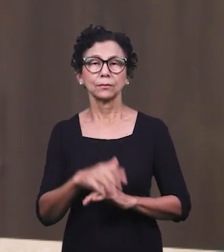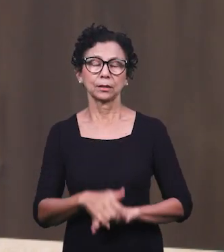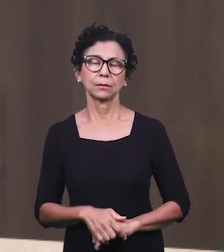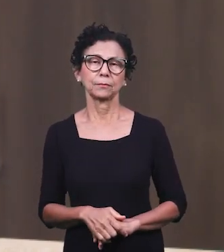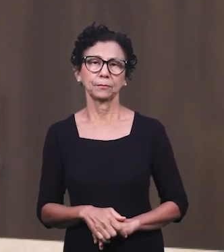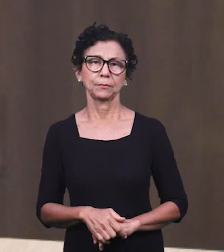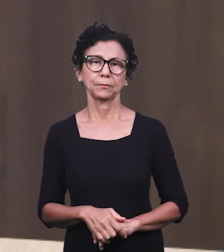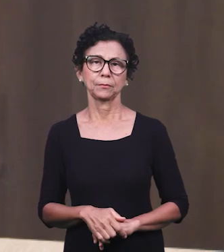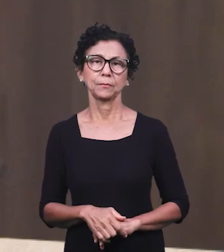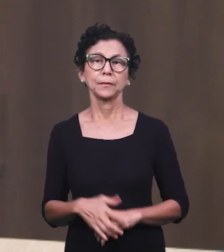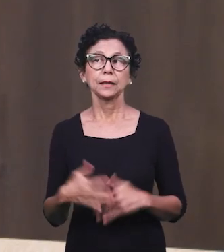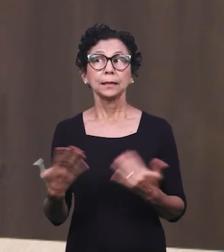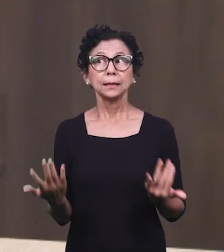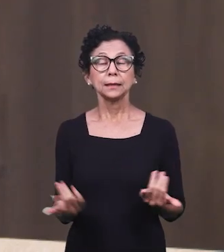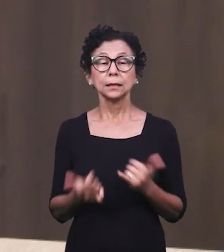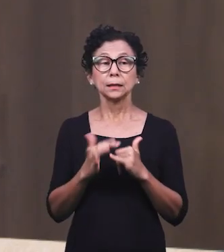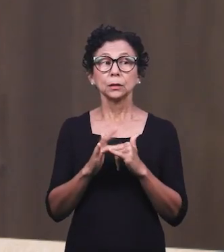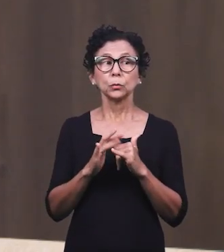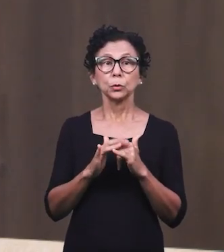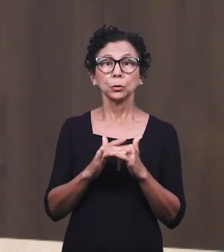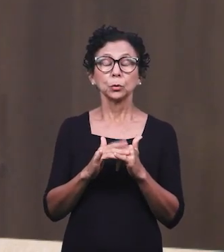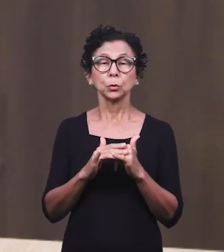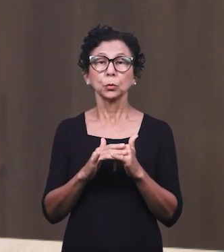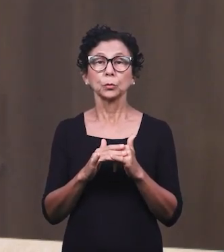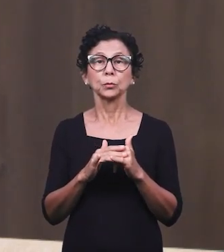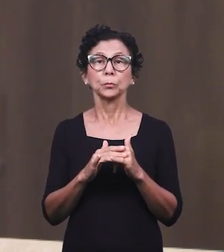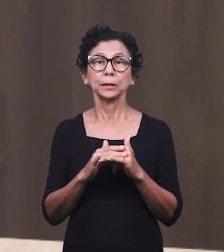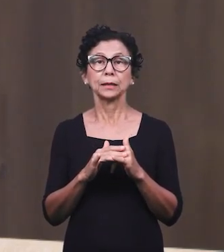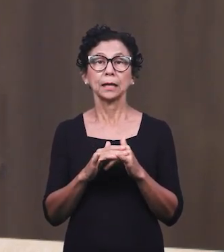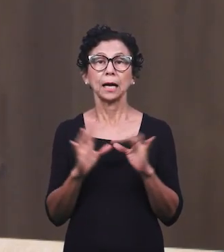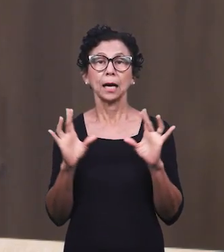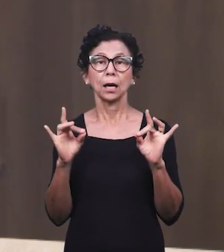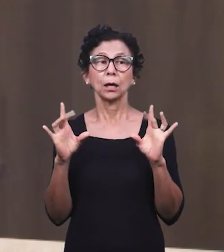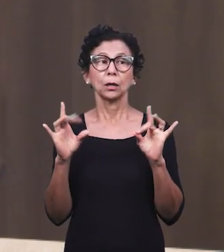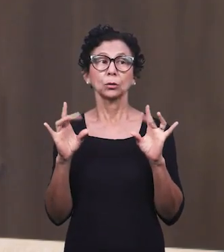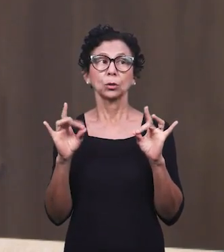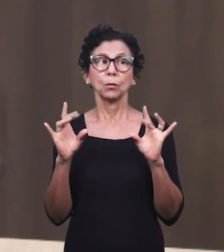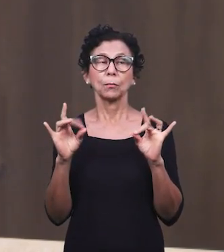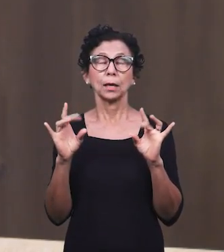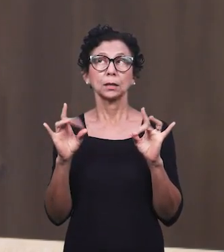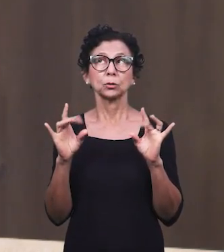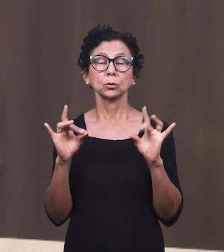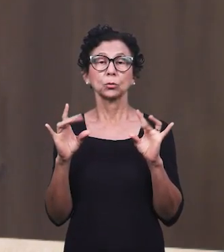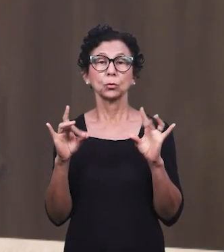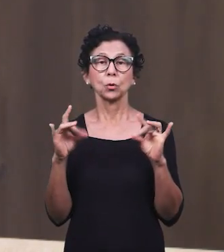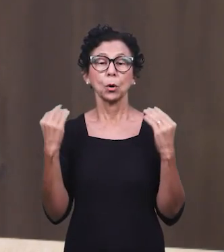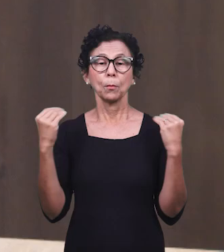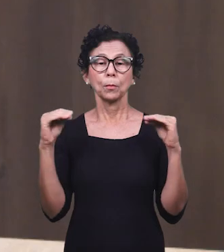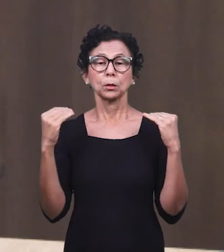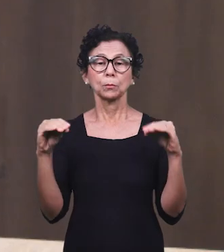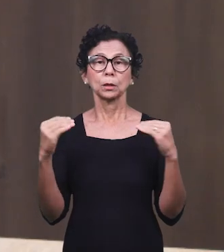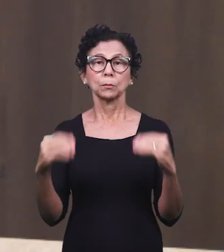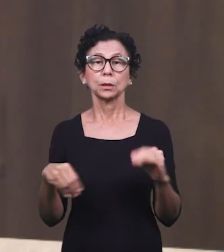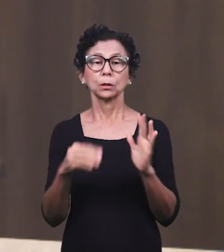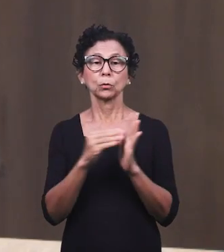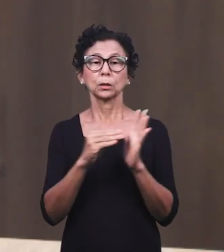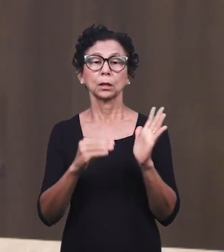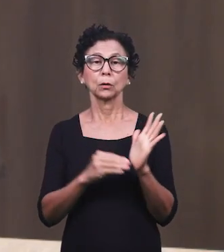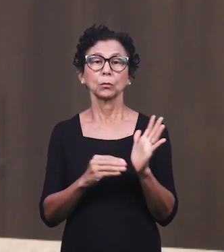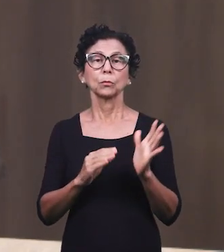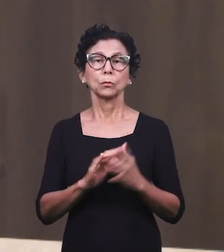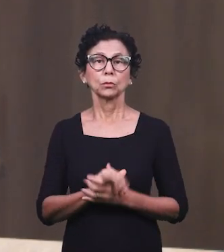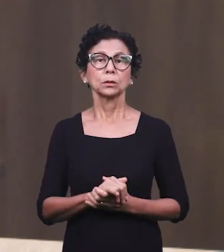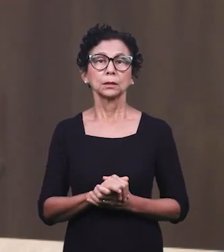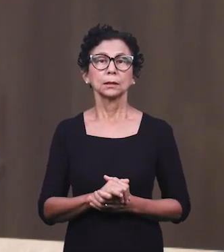se inscrever, porque assim o YouTube entende que este conteúdo ele é um conteúdo importante para a sociedade, para as